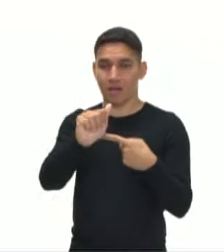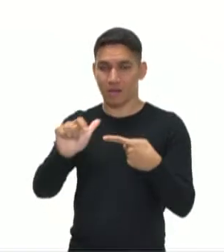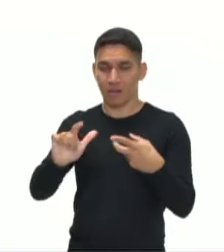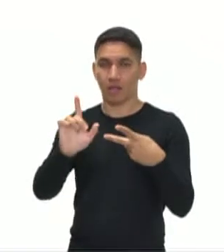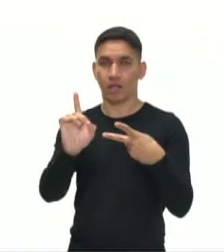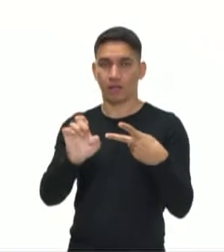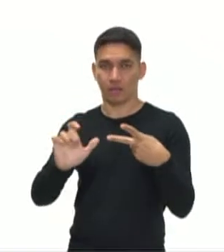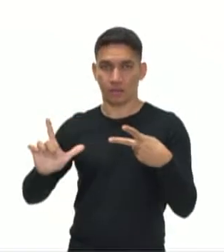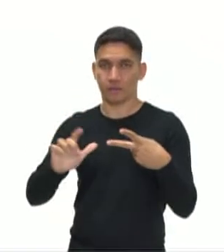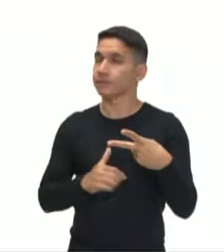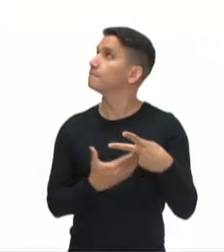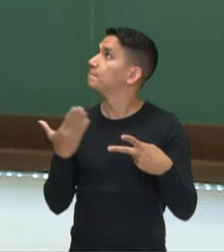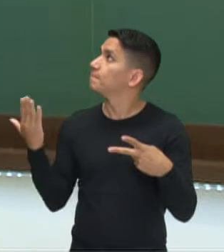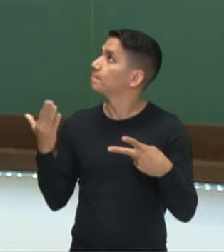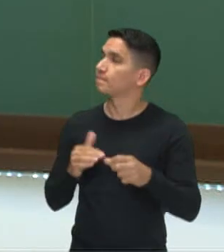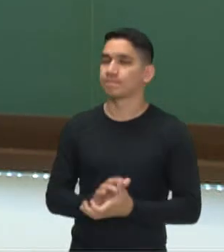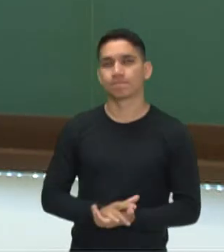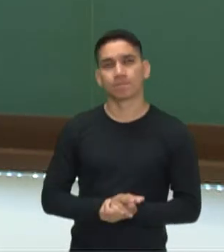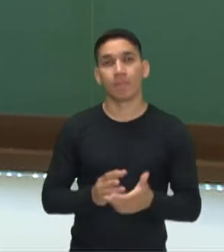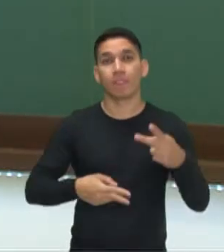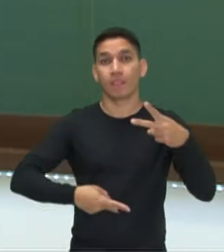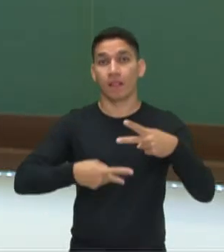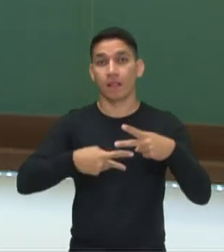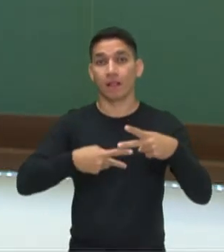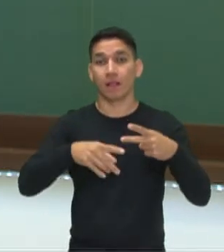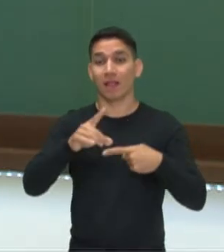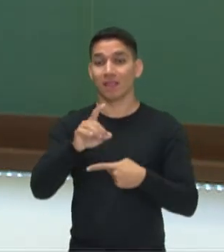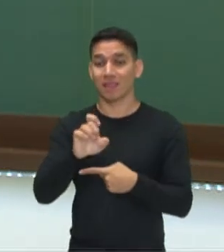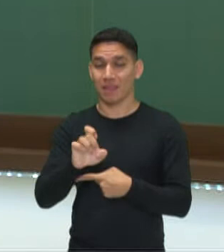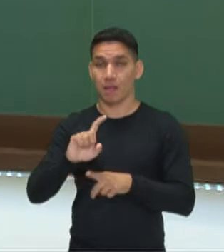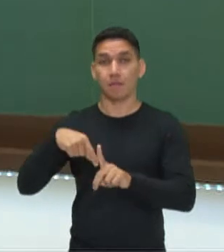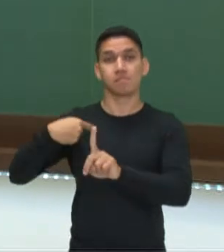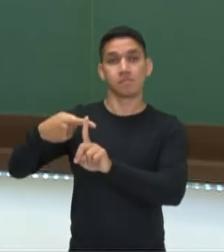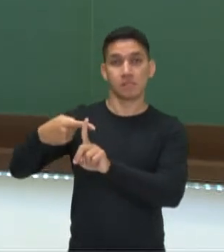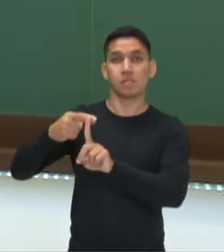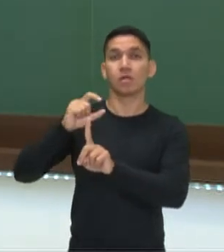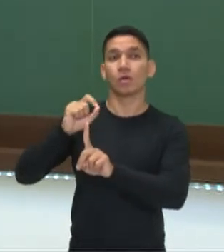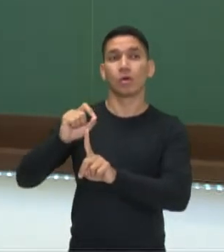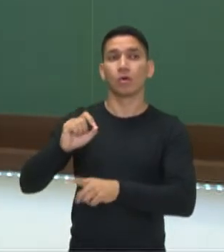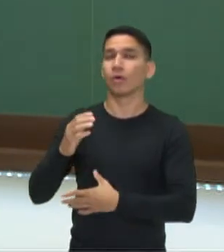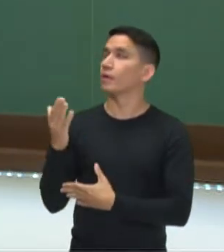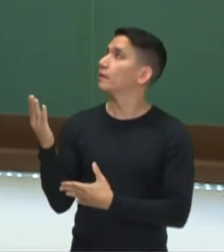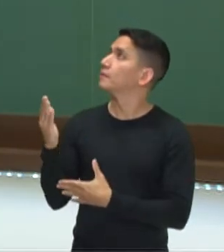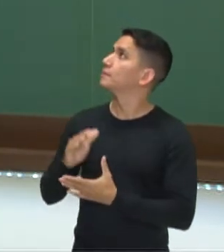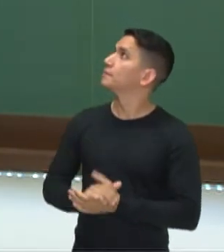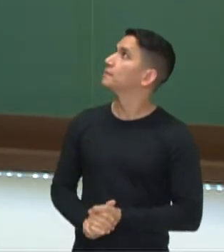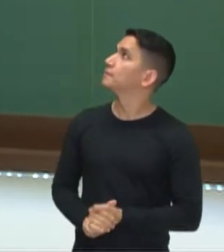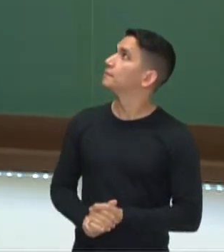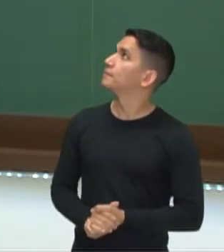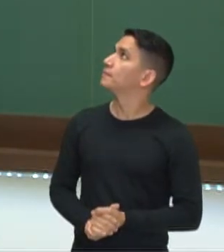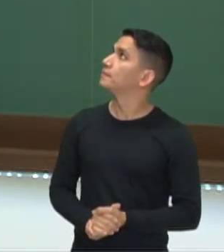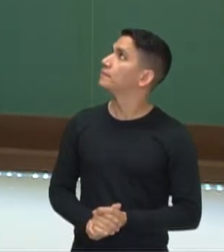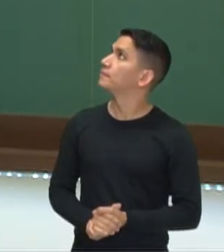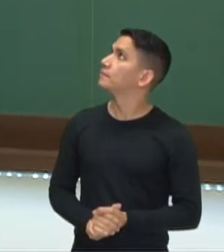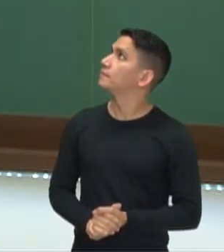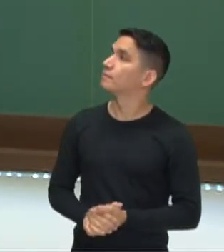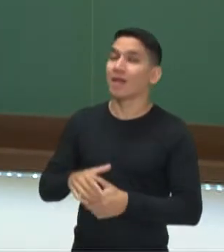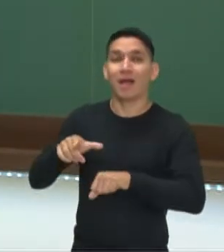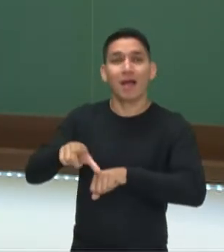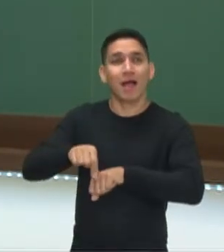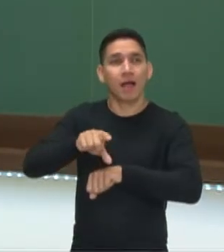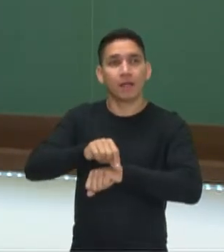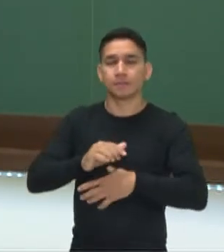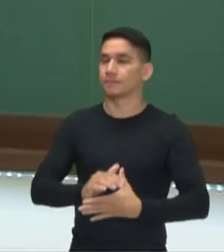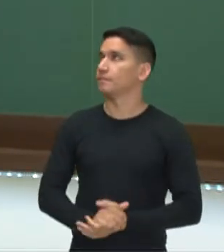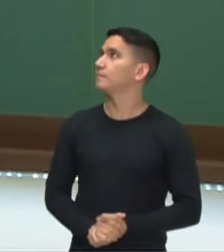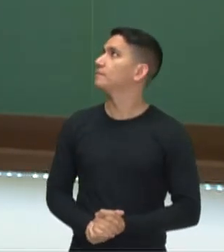del. Preposição de, mas, ó, artículos